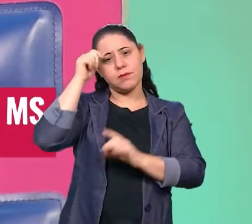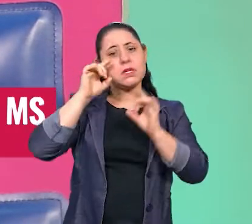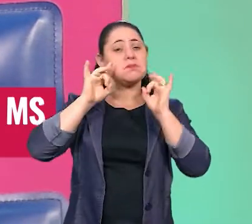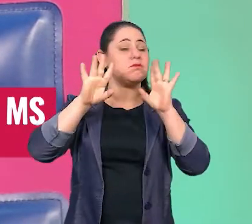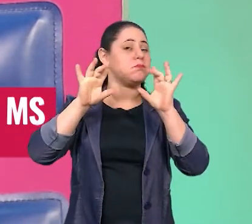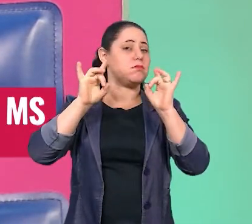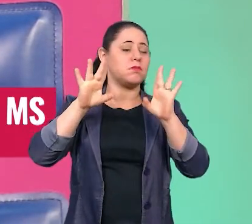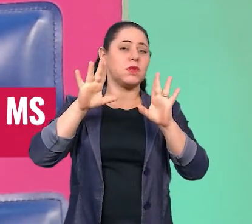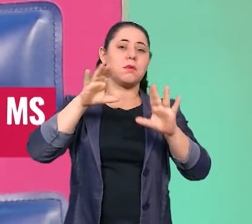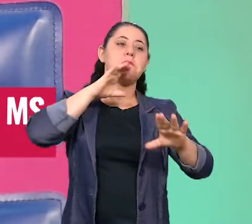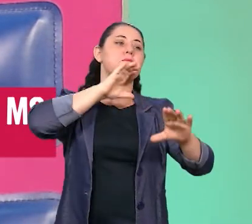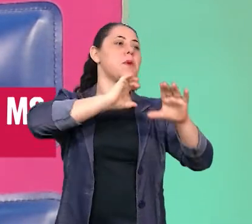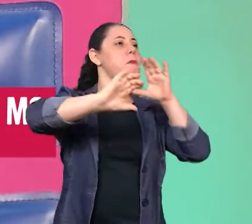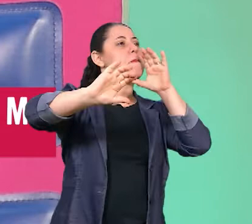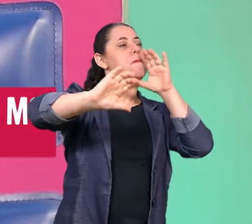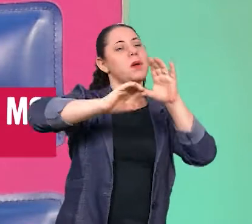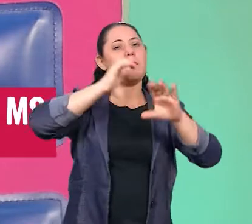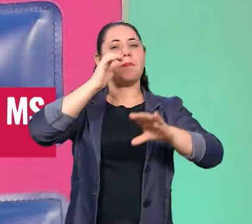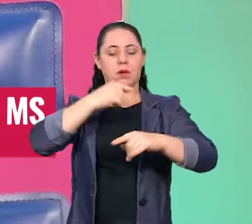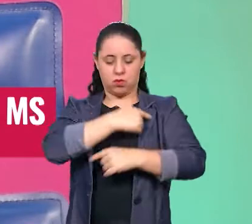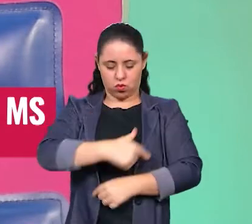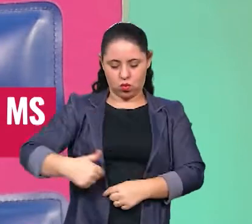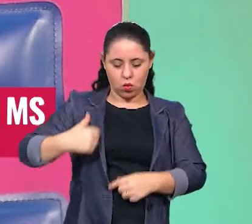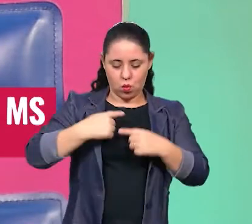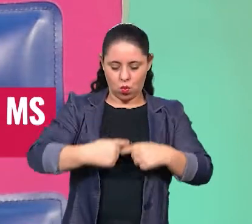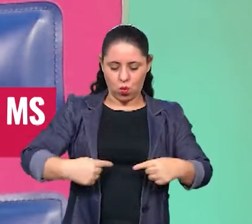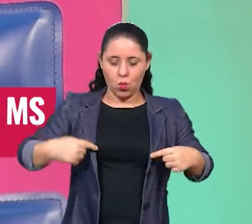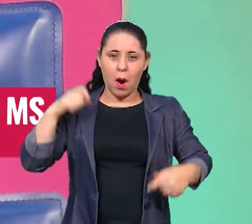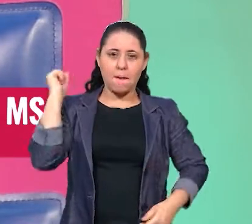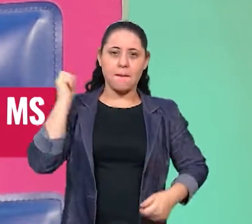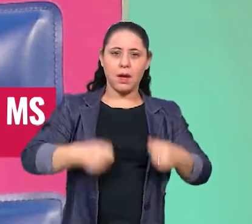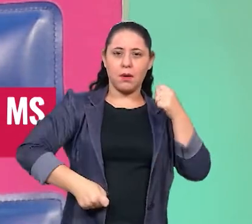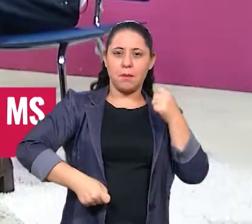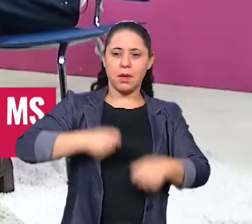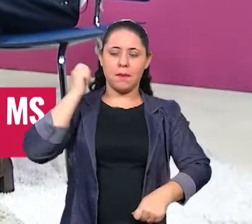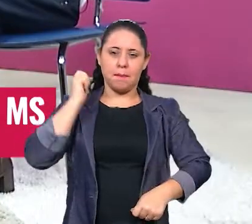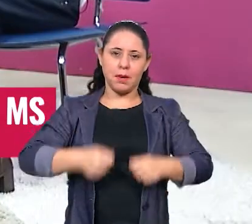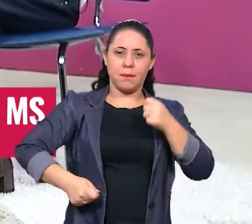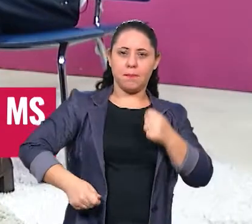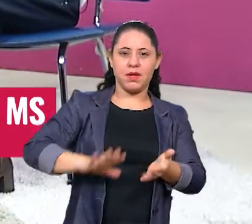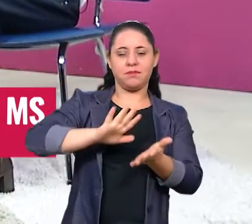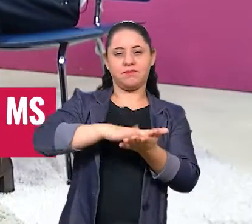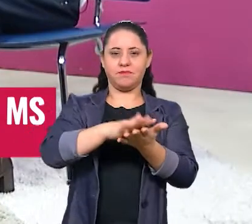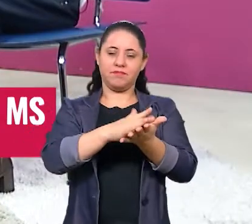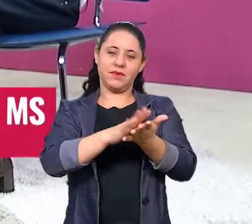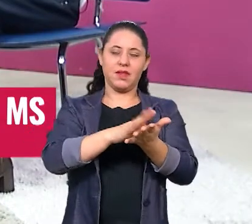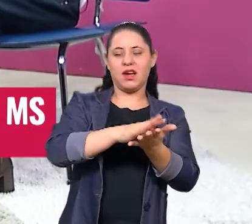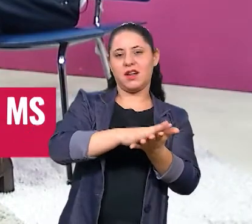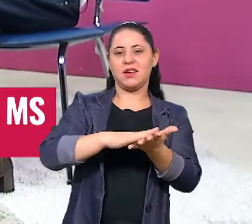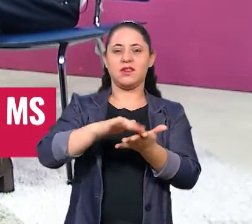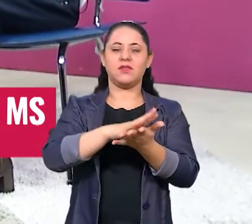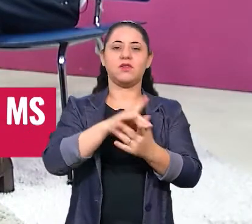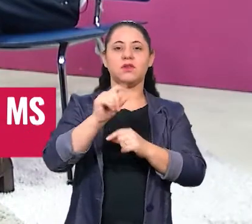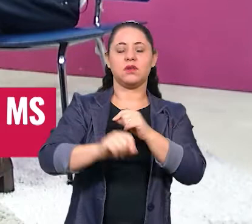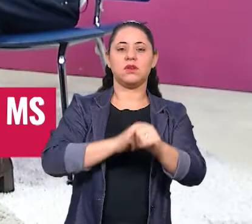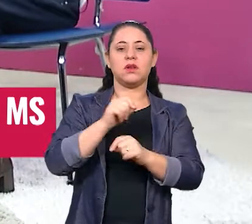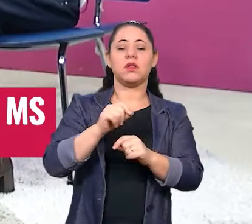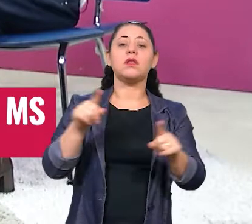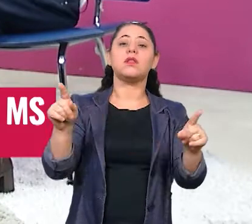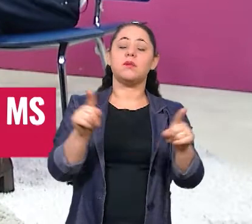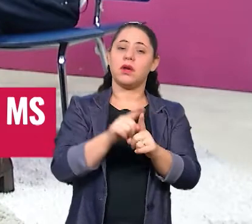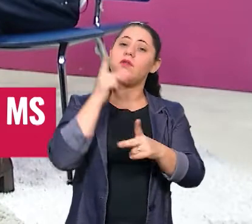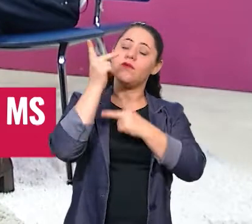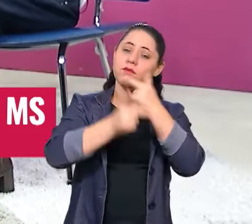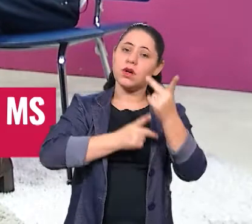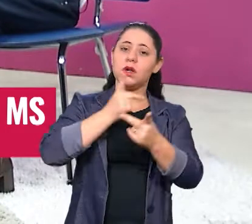cantando músicas do Olodum com as crianças, tocando com tamborilata, samba, reggae, né? Falando da história do nosso povo,